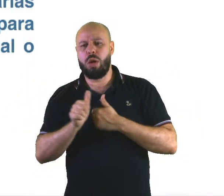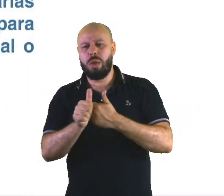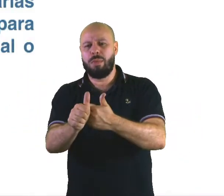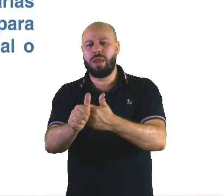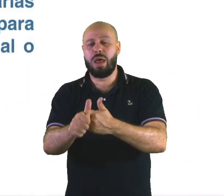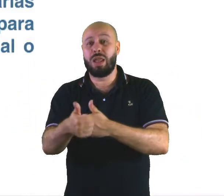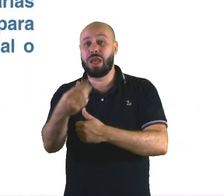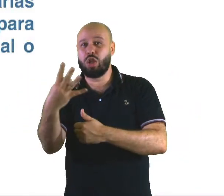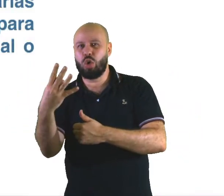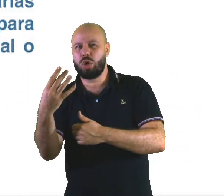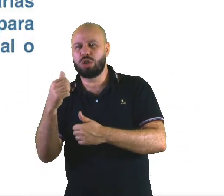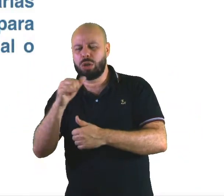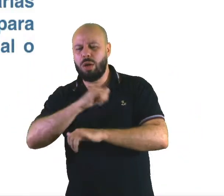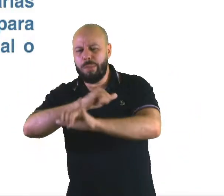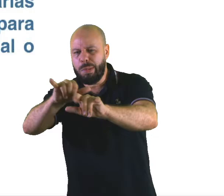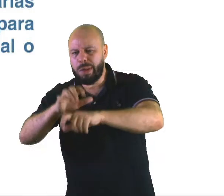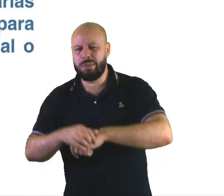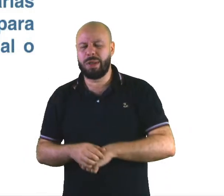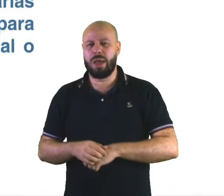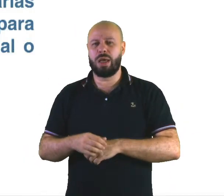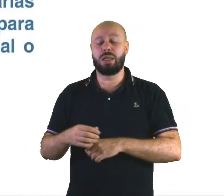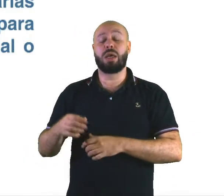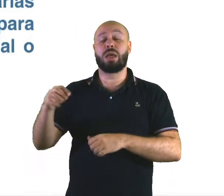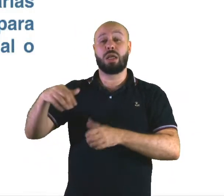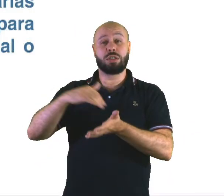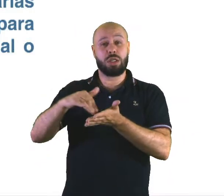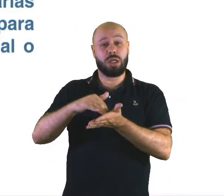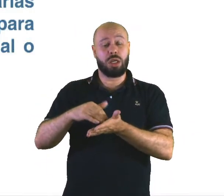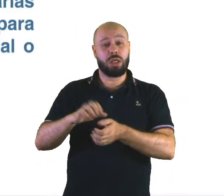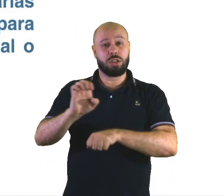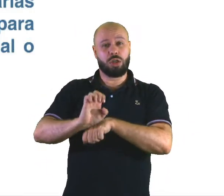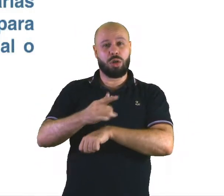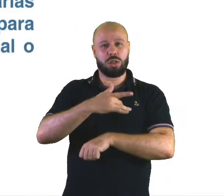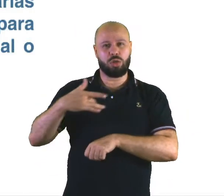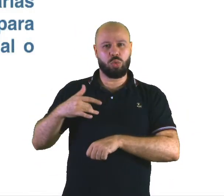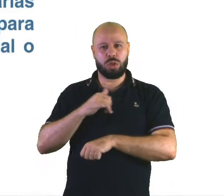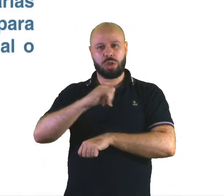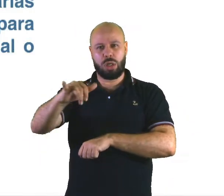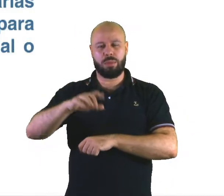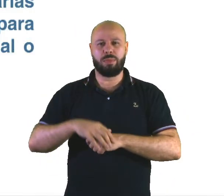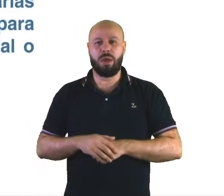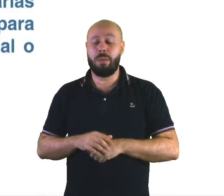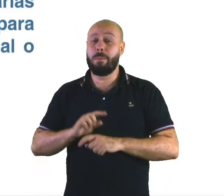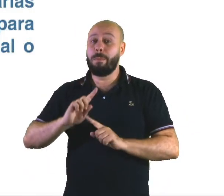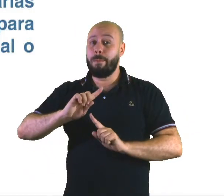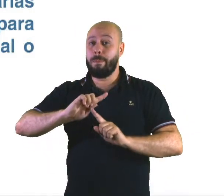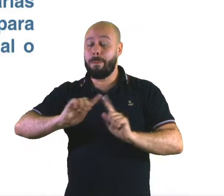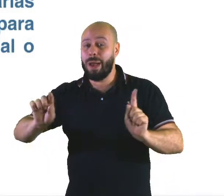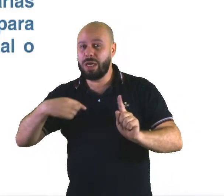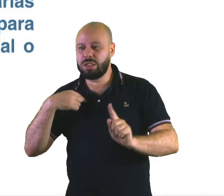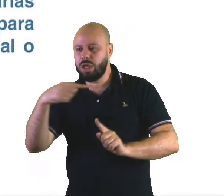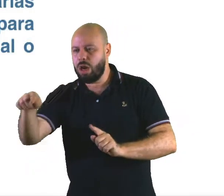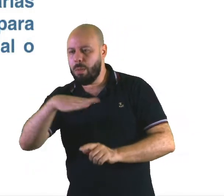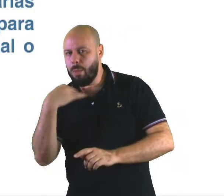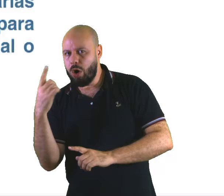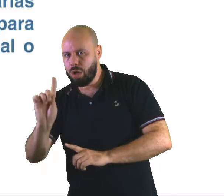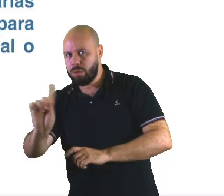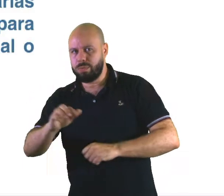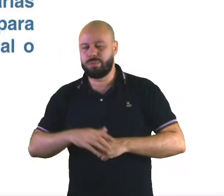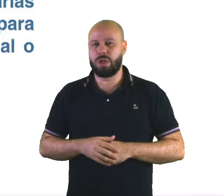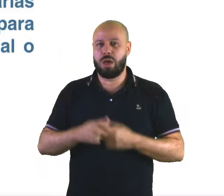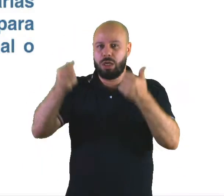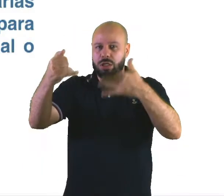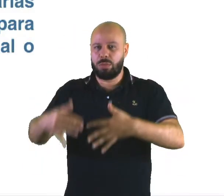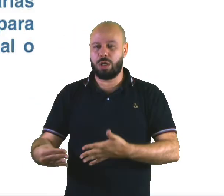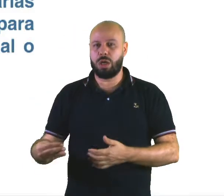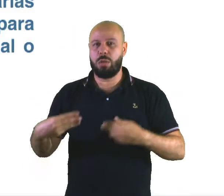últimos 14 dias pelas secretarias estaduais de saúde e que não evoluíram para óbito, explica o Ministério da